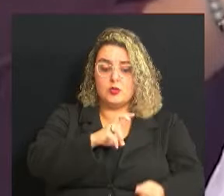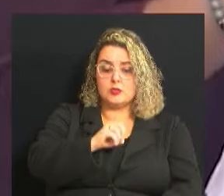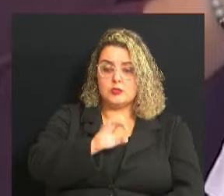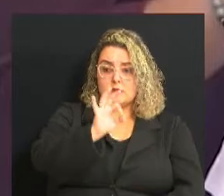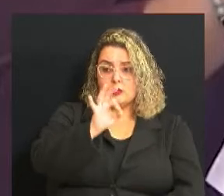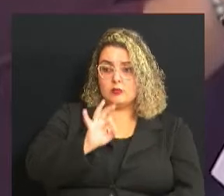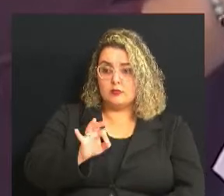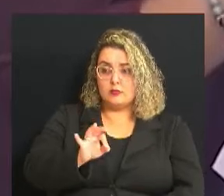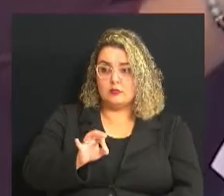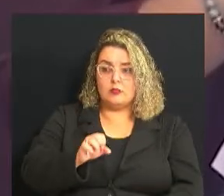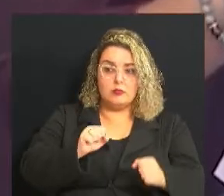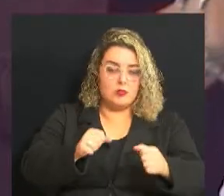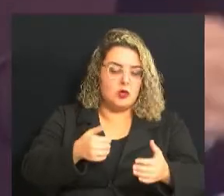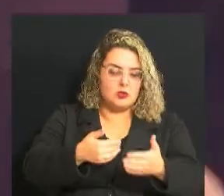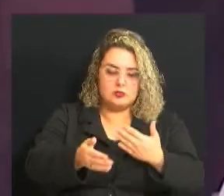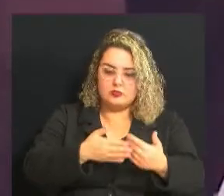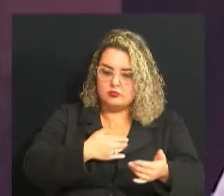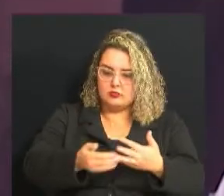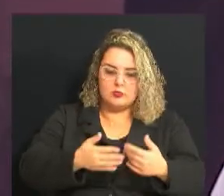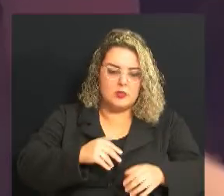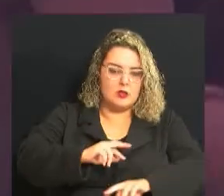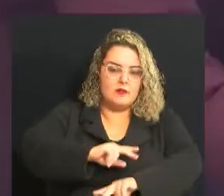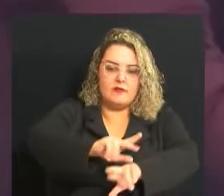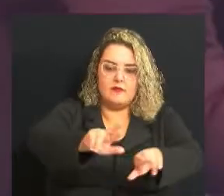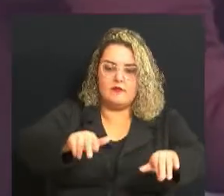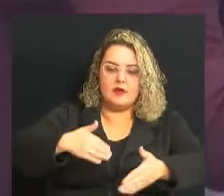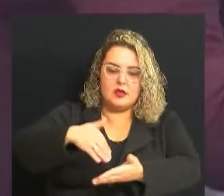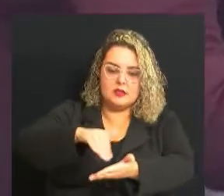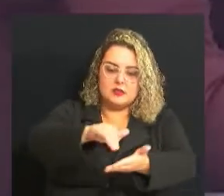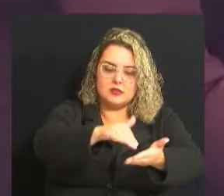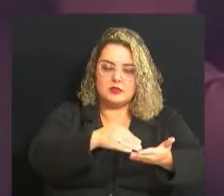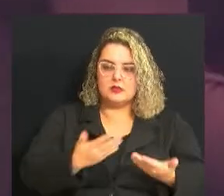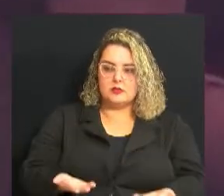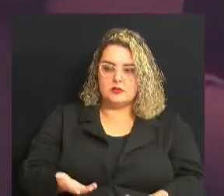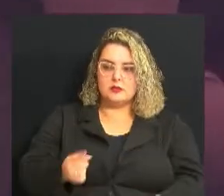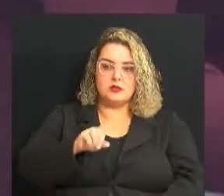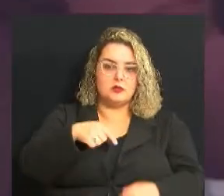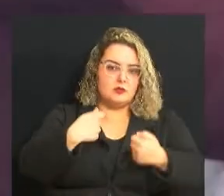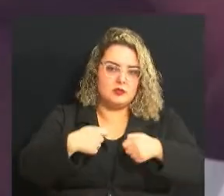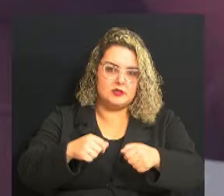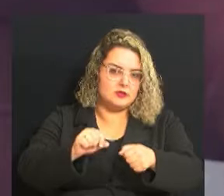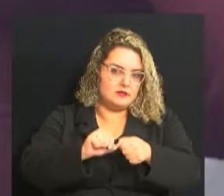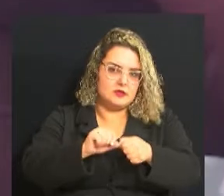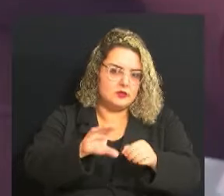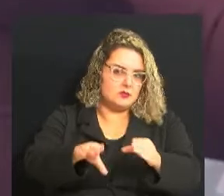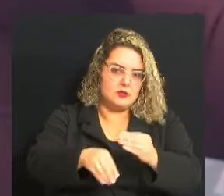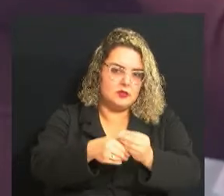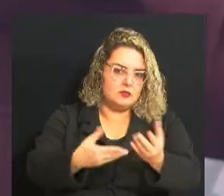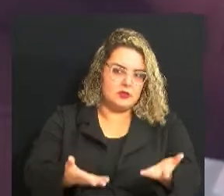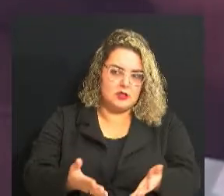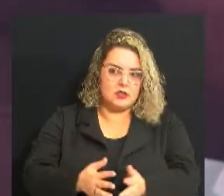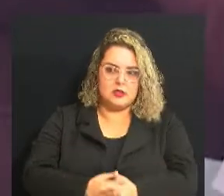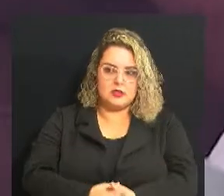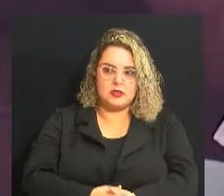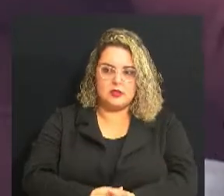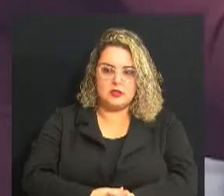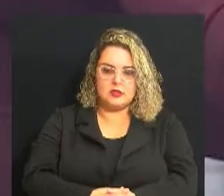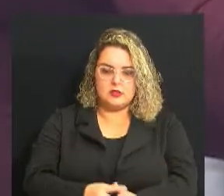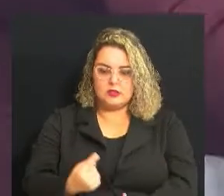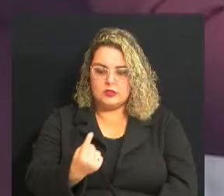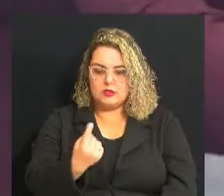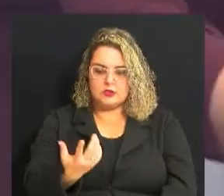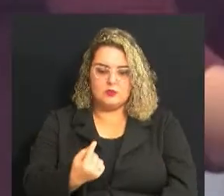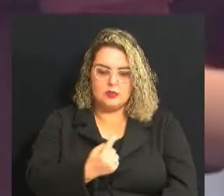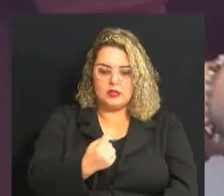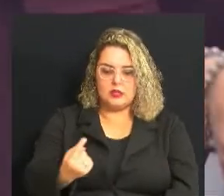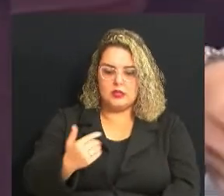então pode destinar para várias secretarias. E isso a gente não precisa fazer uma emenda individual para cada secretaria.